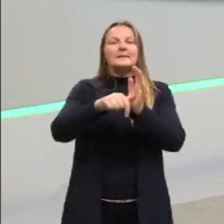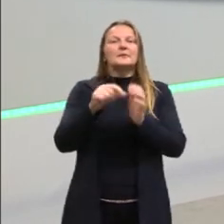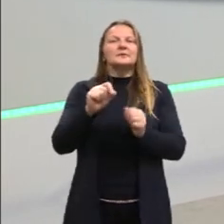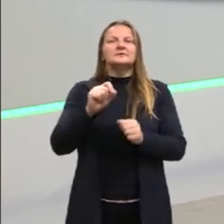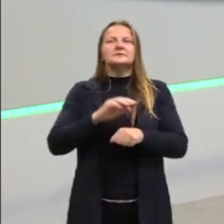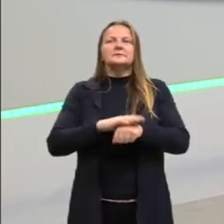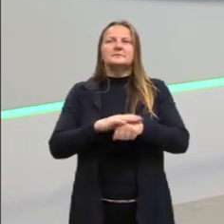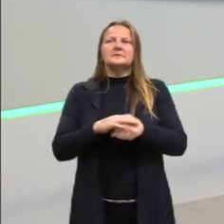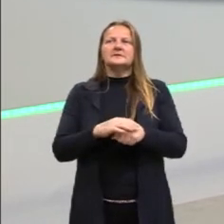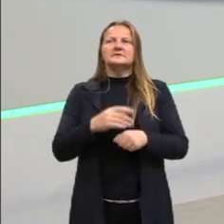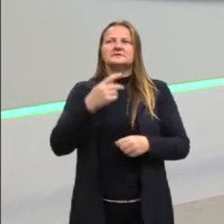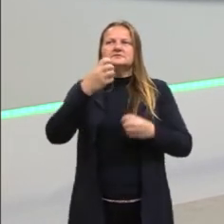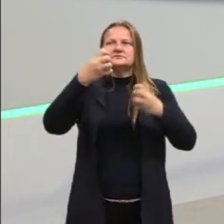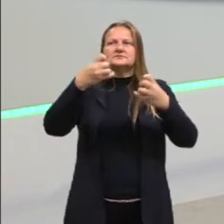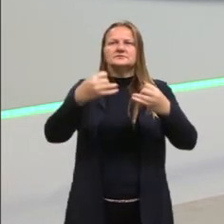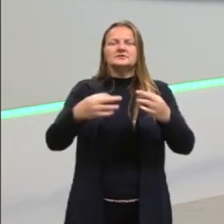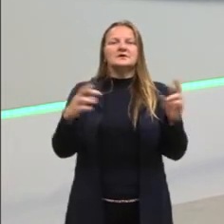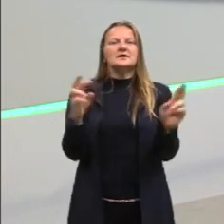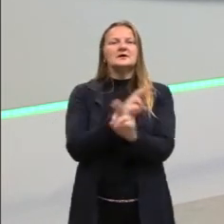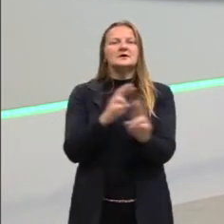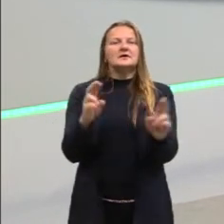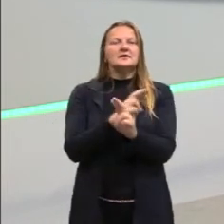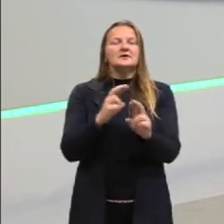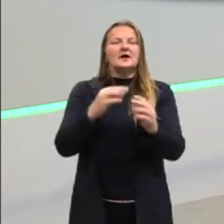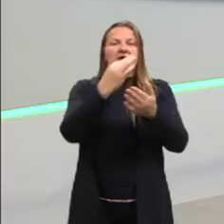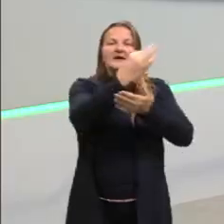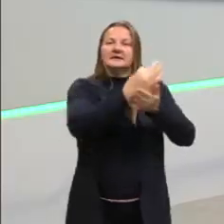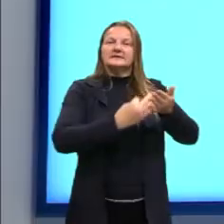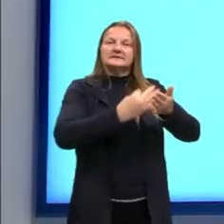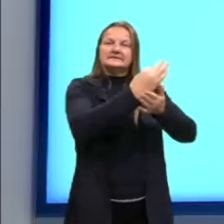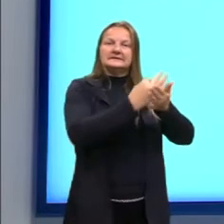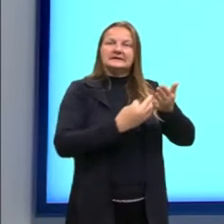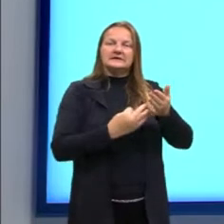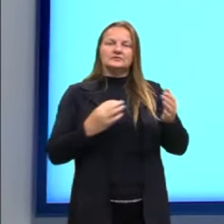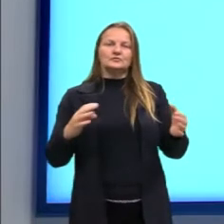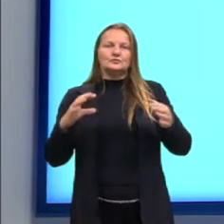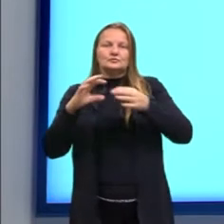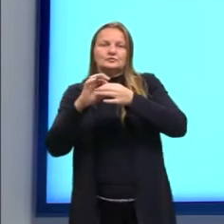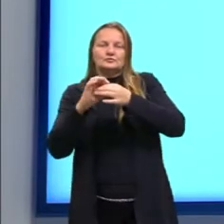a gente fala sobre relacionar textos a seus